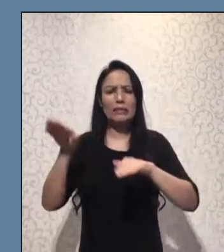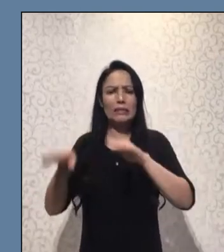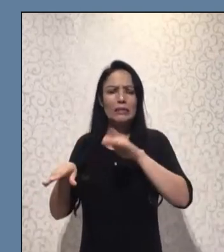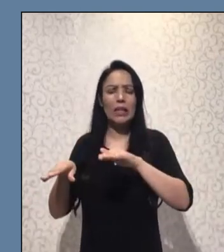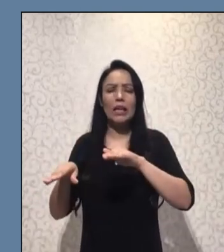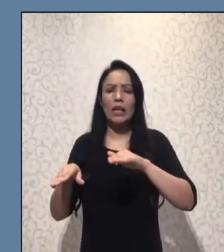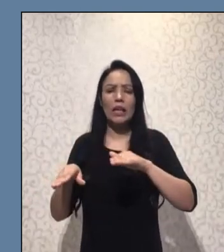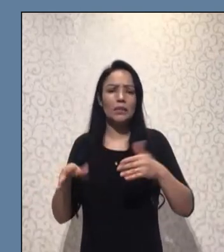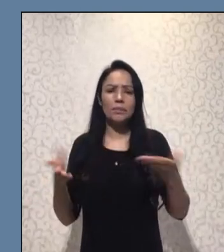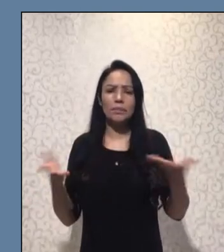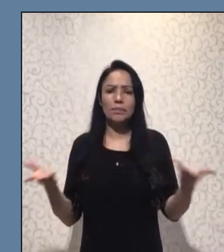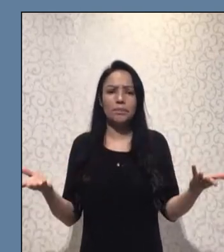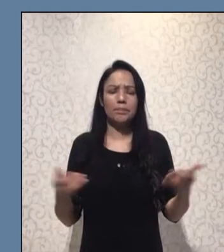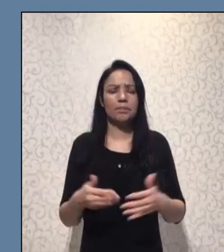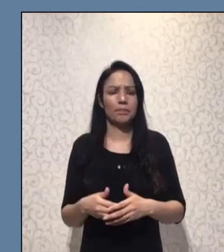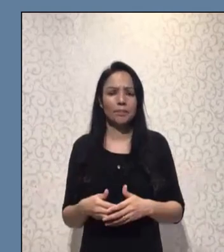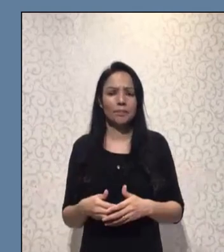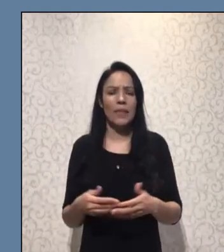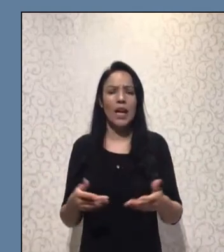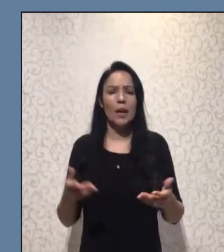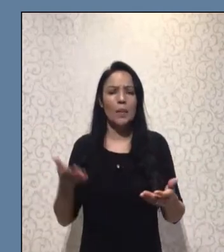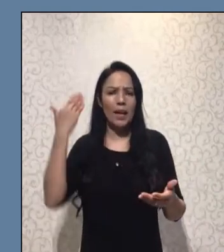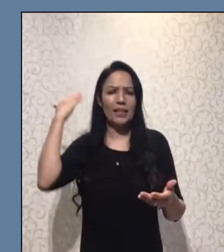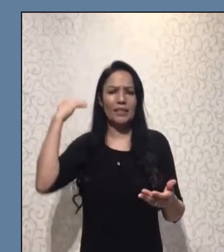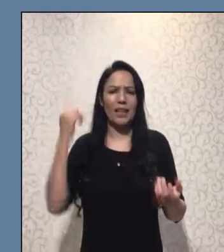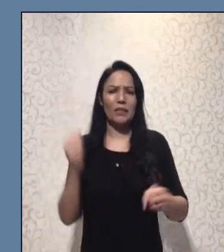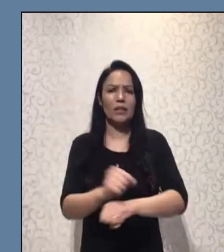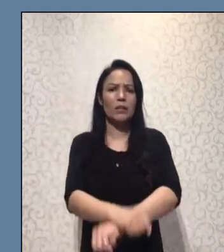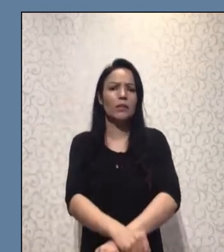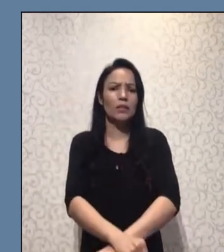questão da escravidão, entendeu?